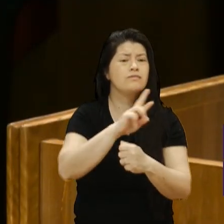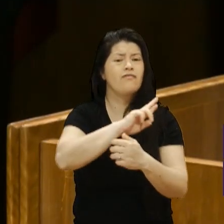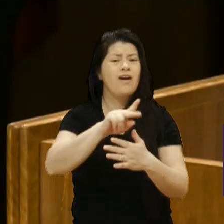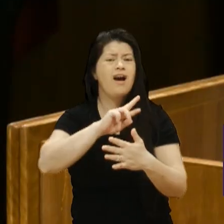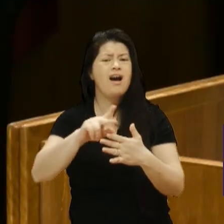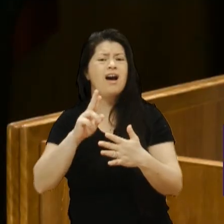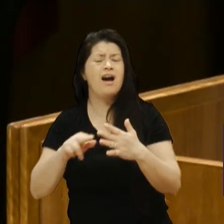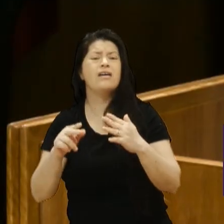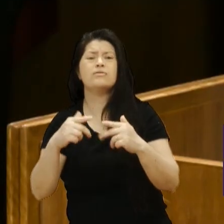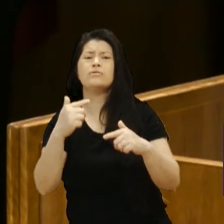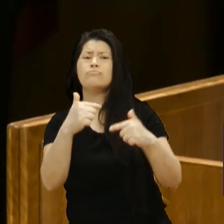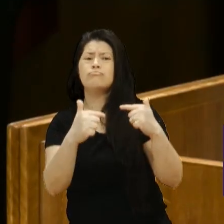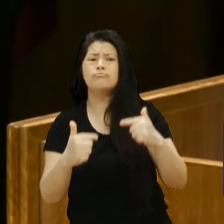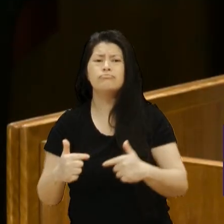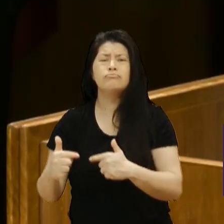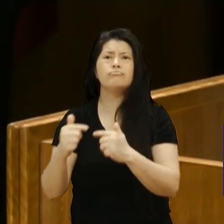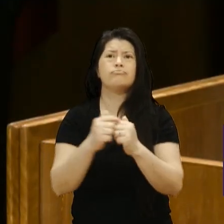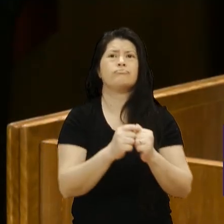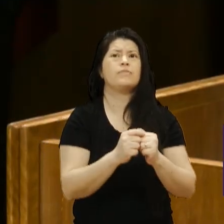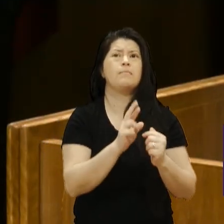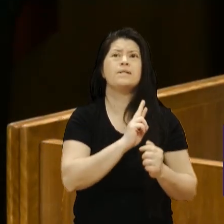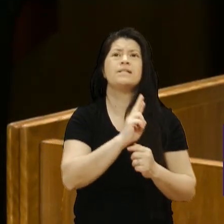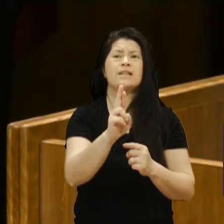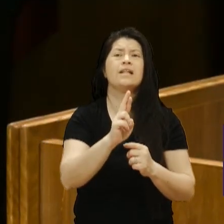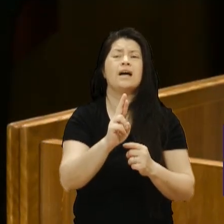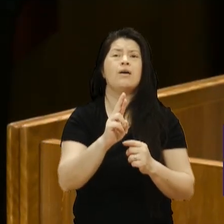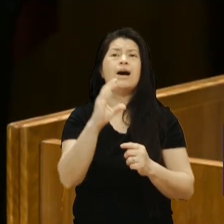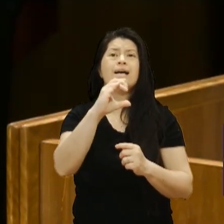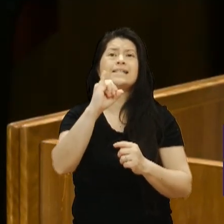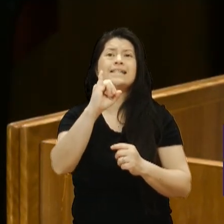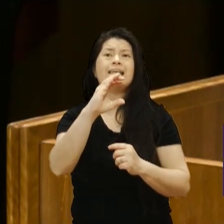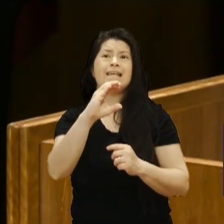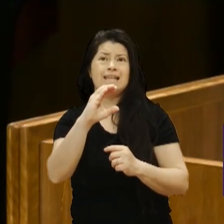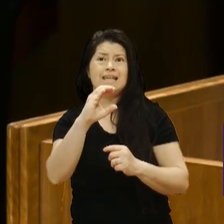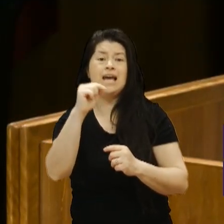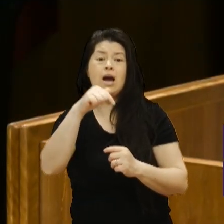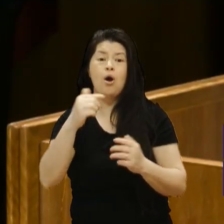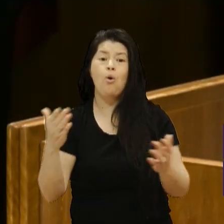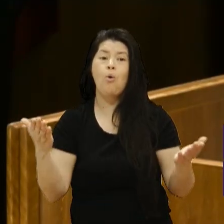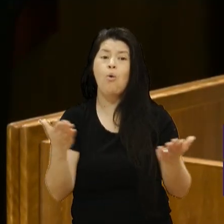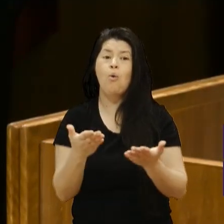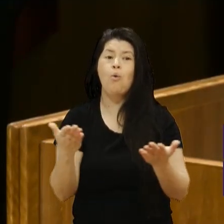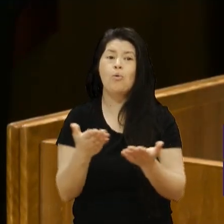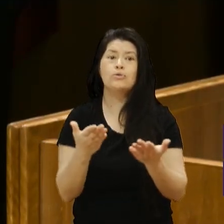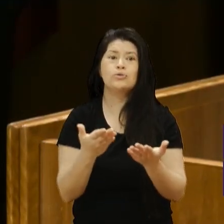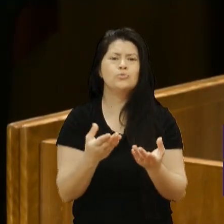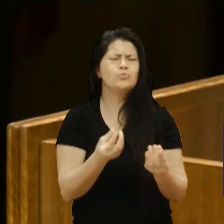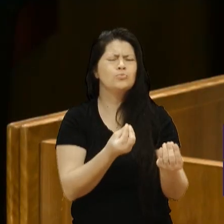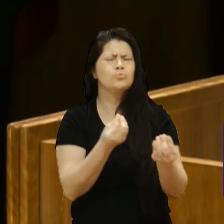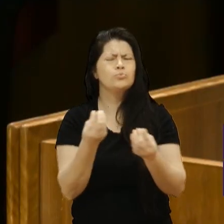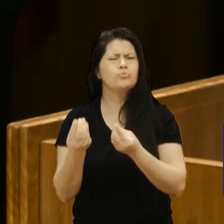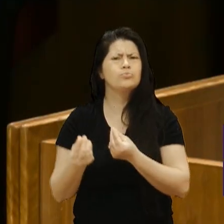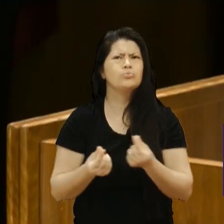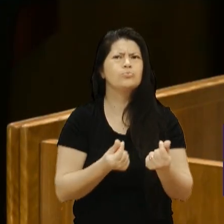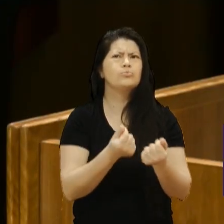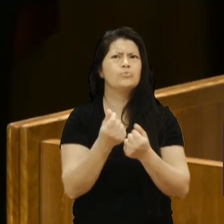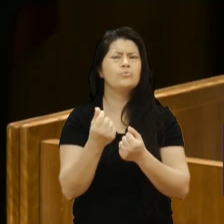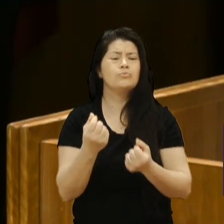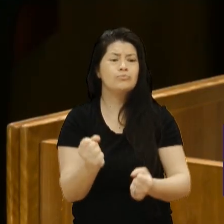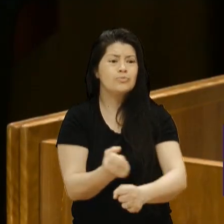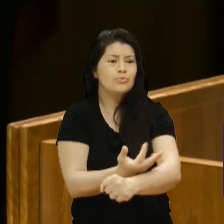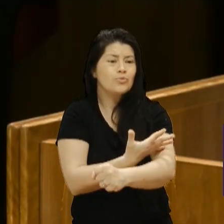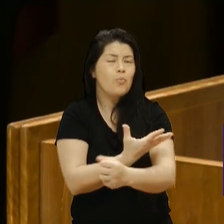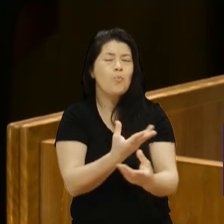Então, representar a Câmara de Indústria e Comércio e Serviços nesse momento é algo que me